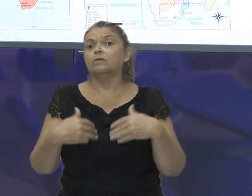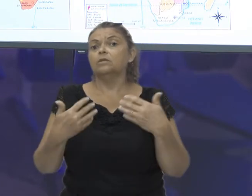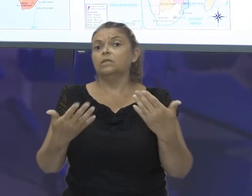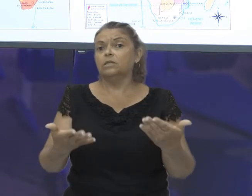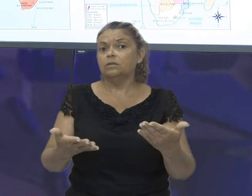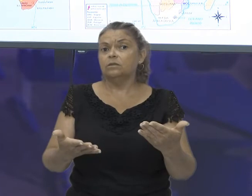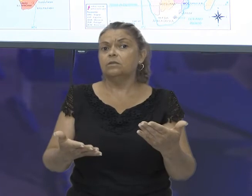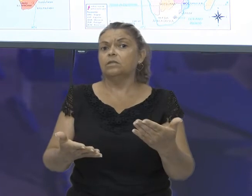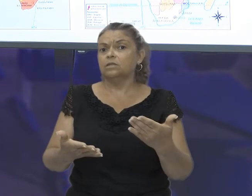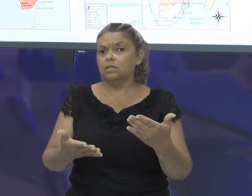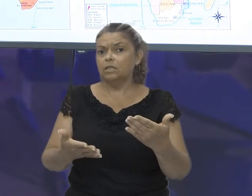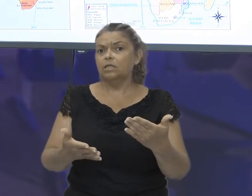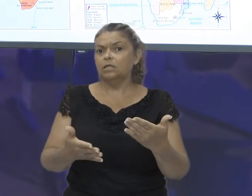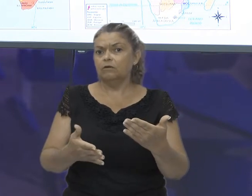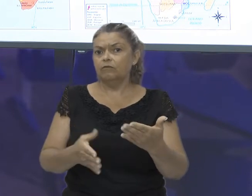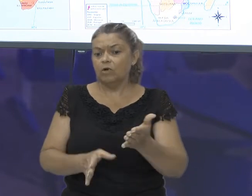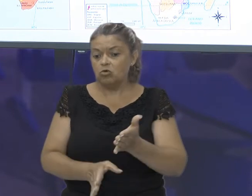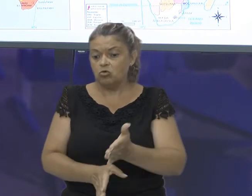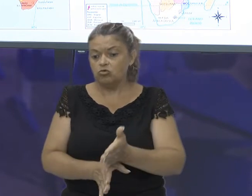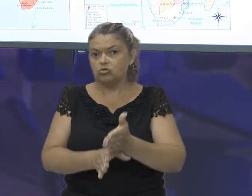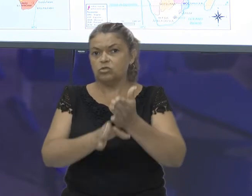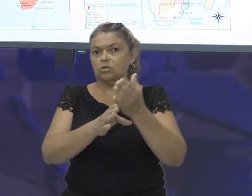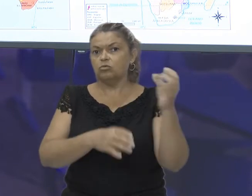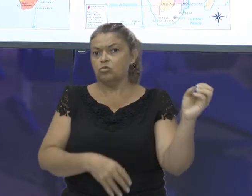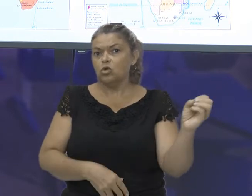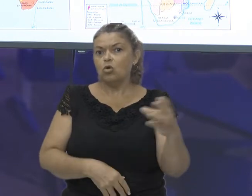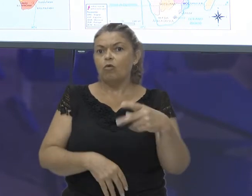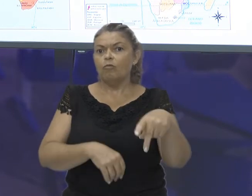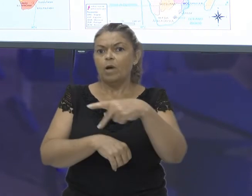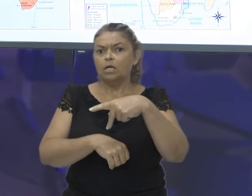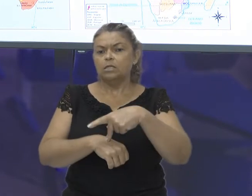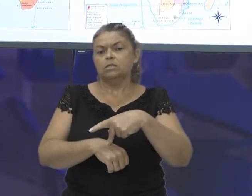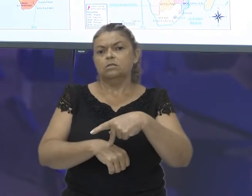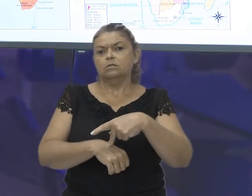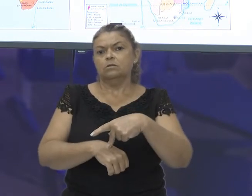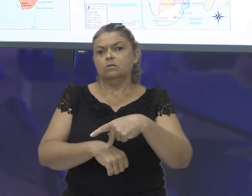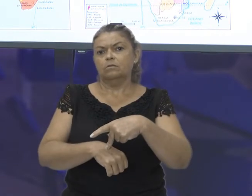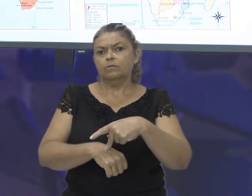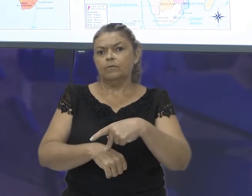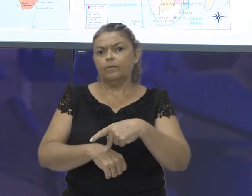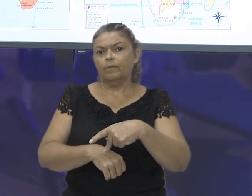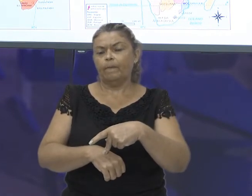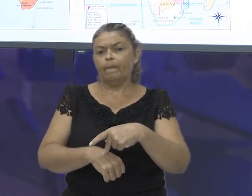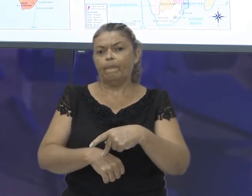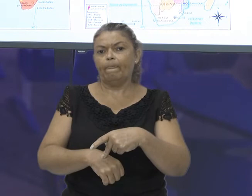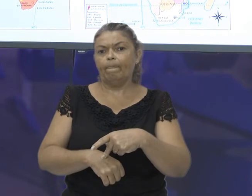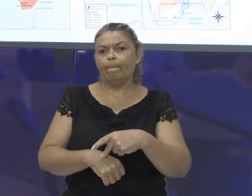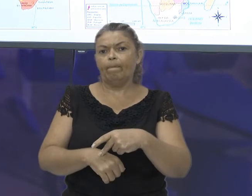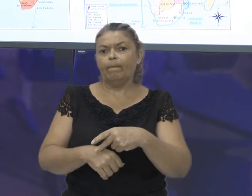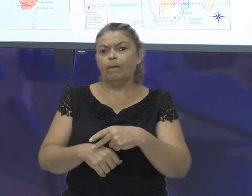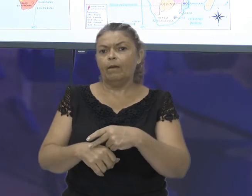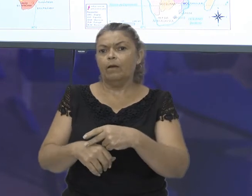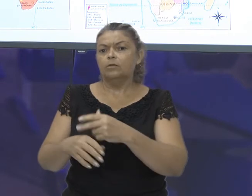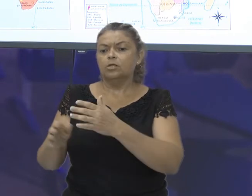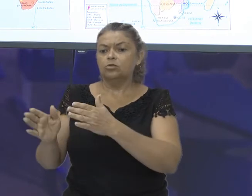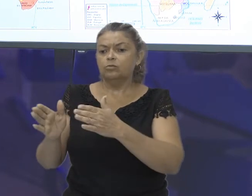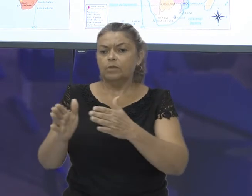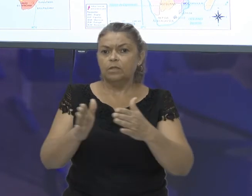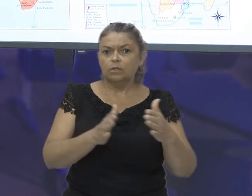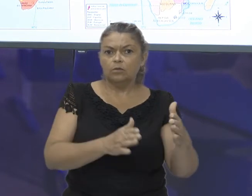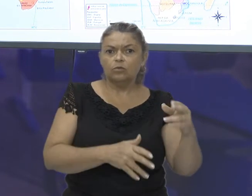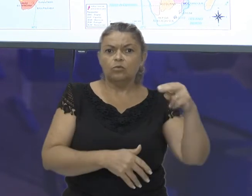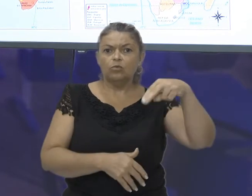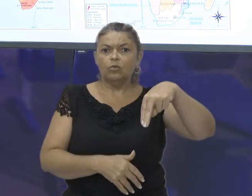mais novo país, o Sudão do Sul, criado em 2011. Ou seja, desde o período